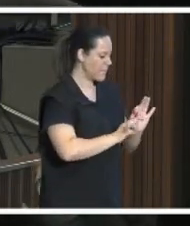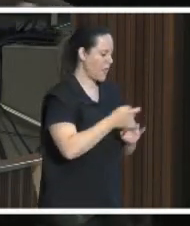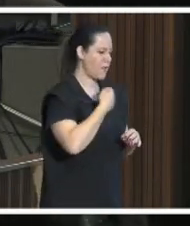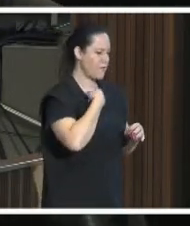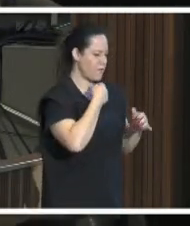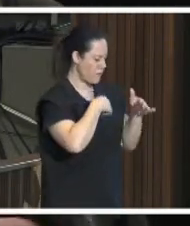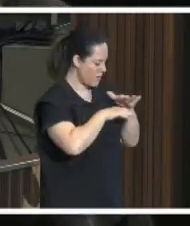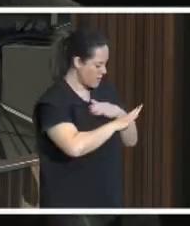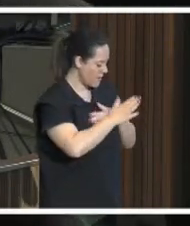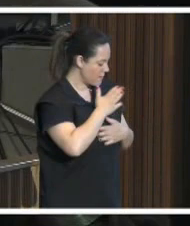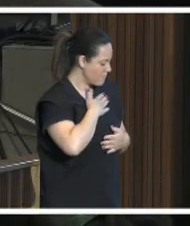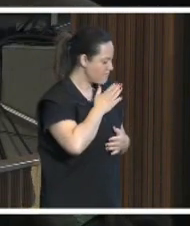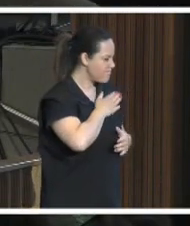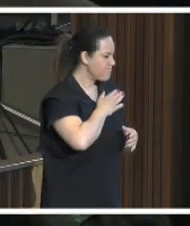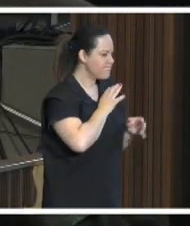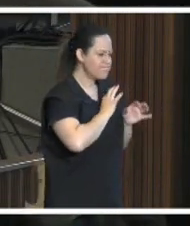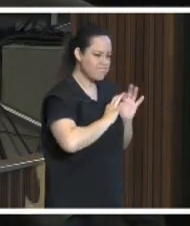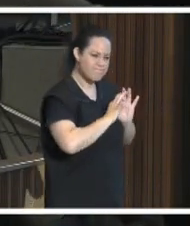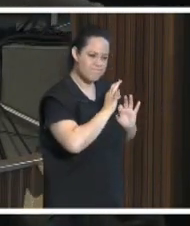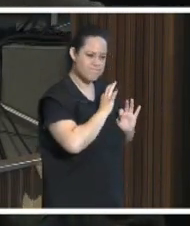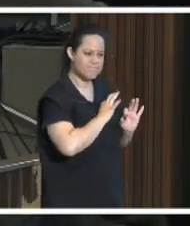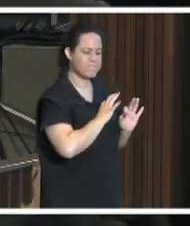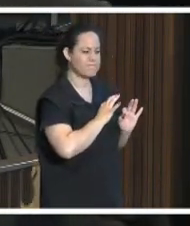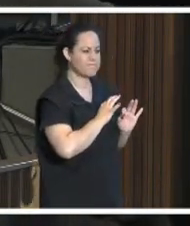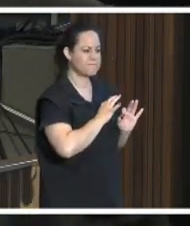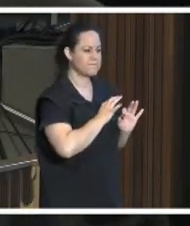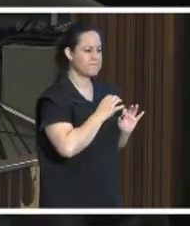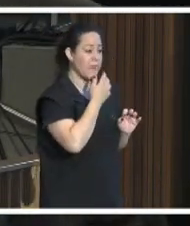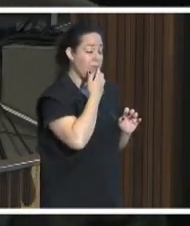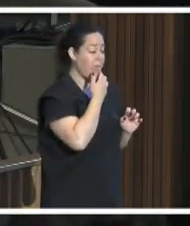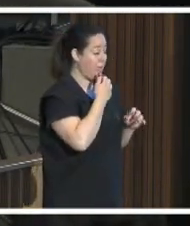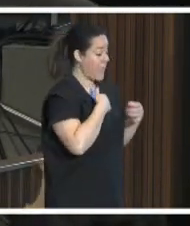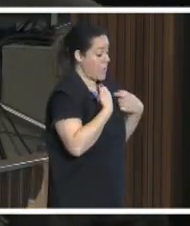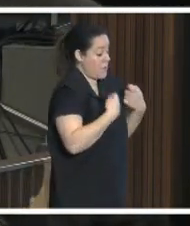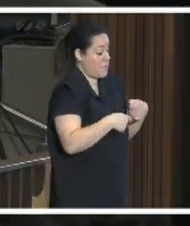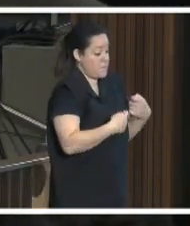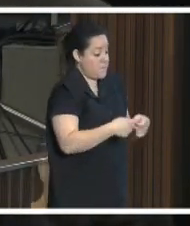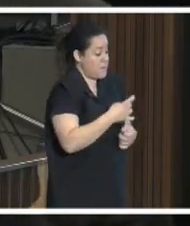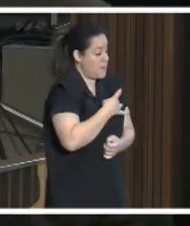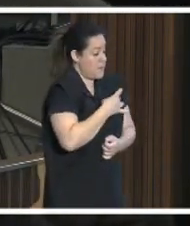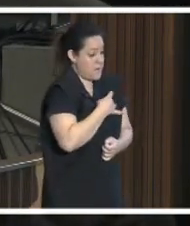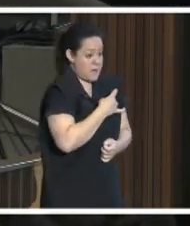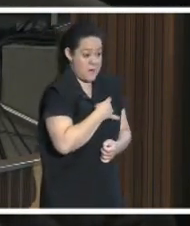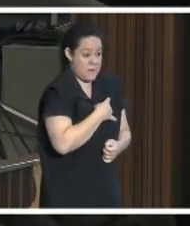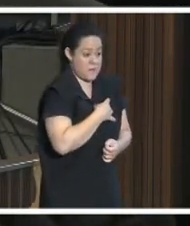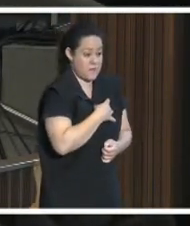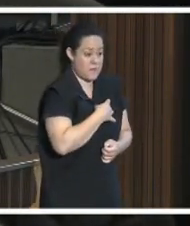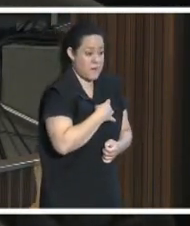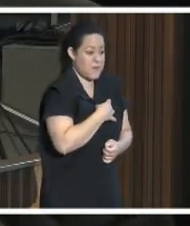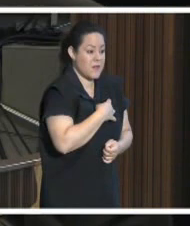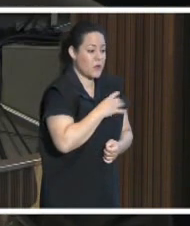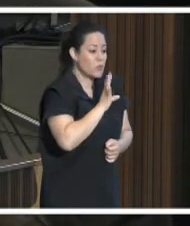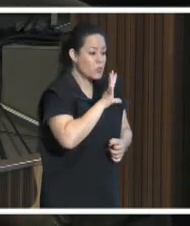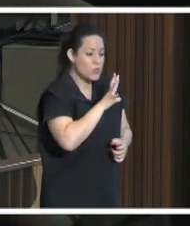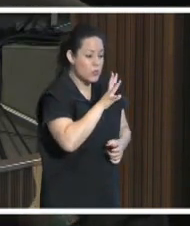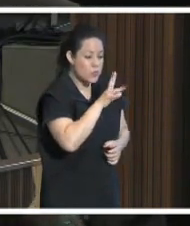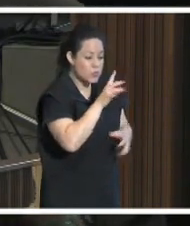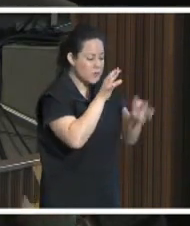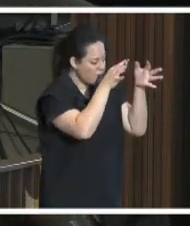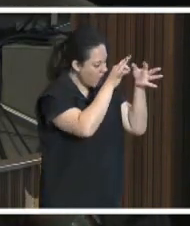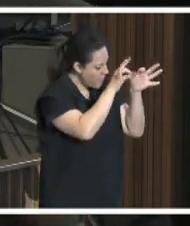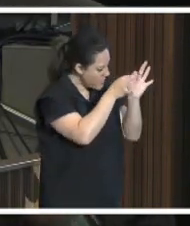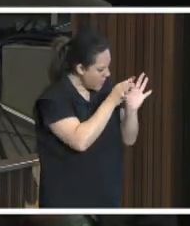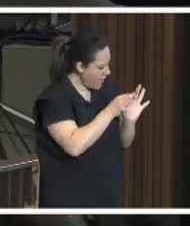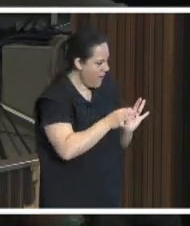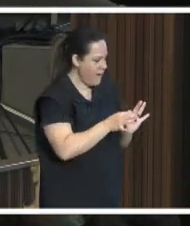guardando no meu coração essas coisas. E eu não preciso temer, porque cada pedacinho, cada